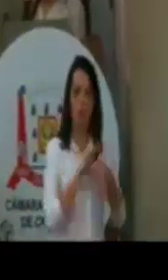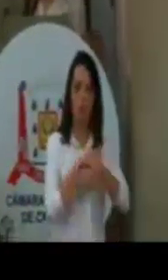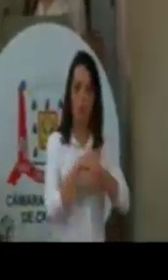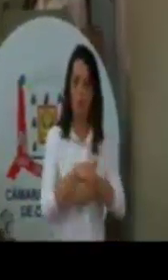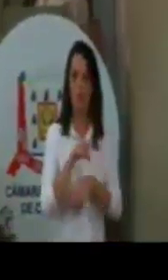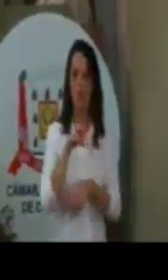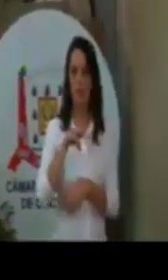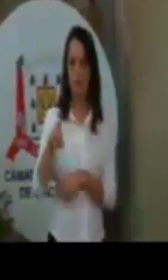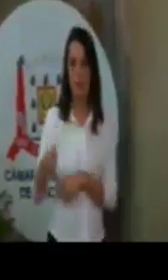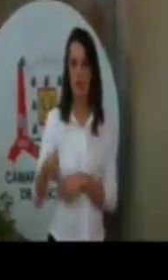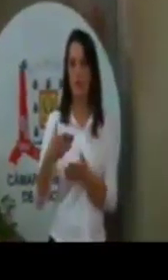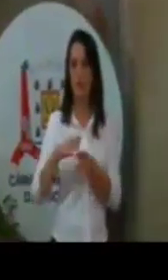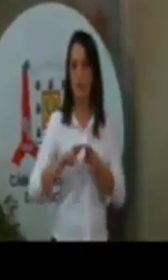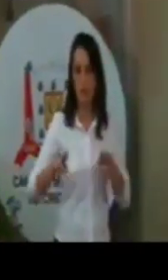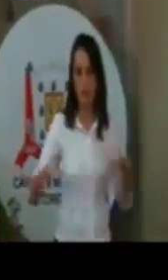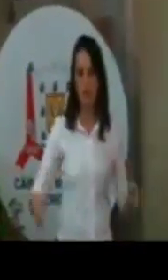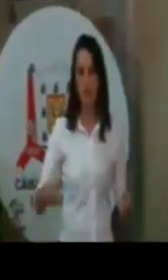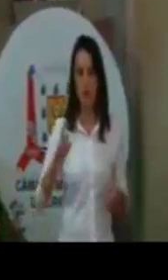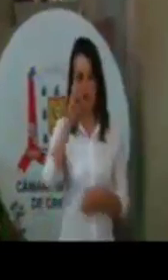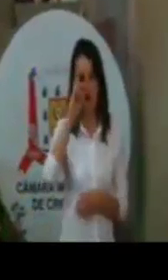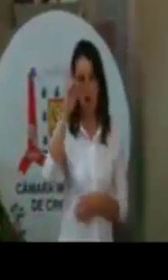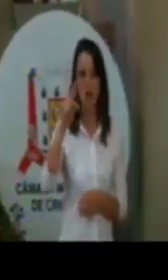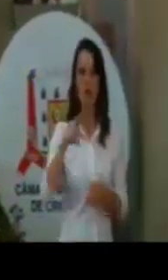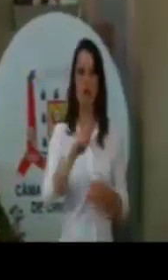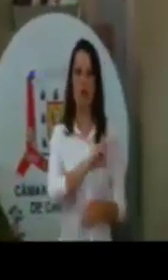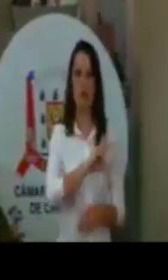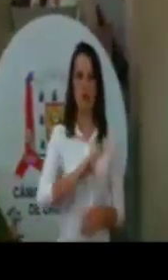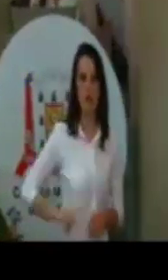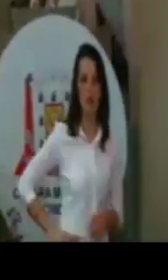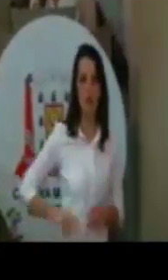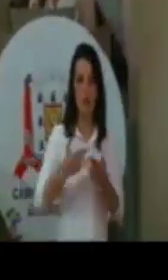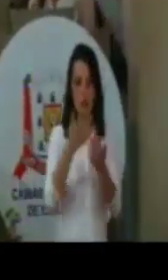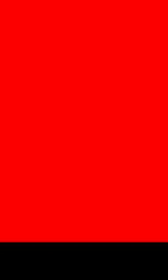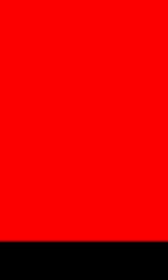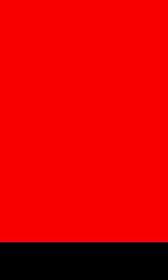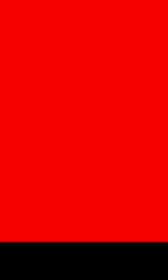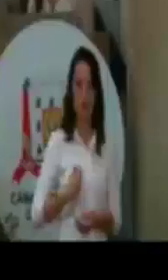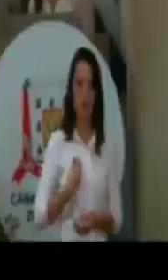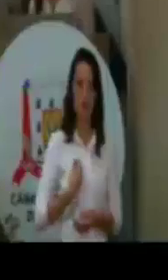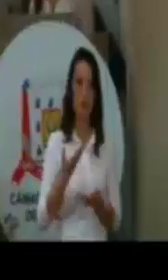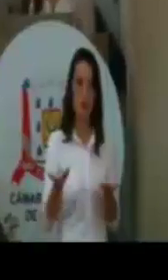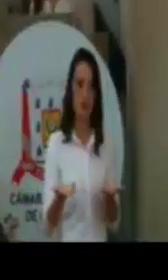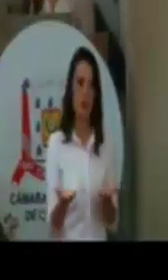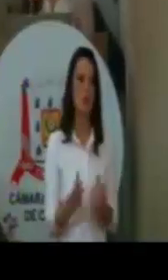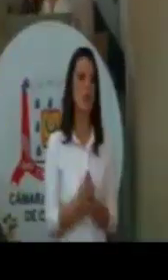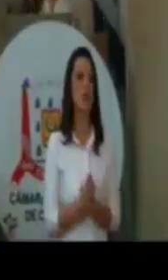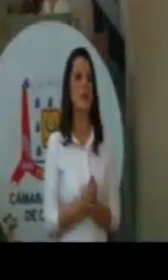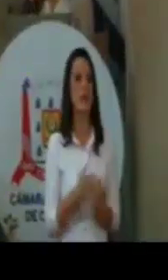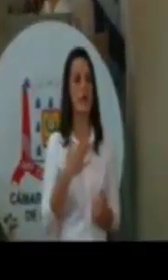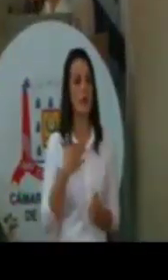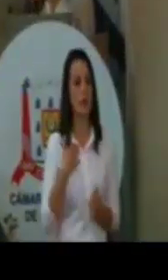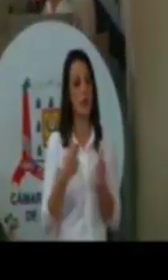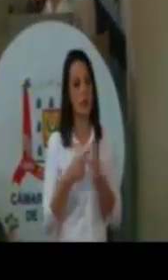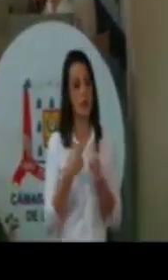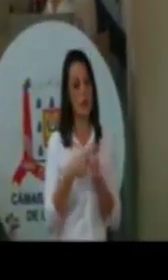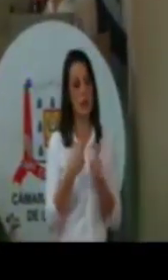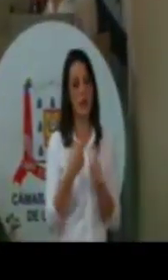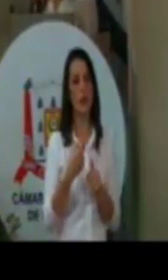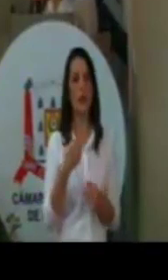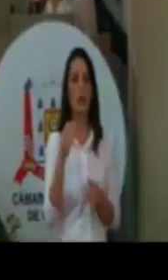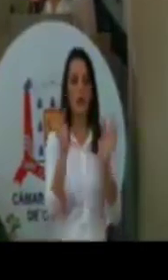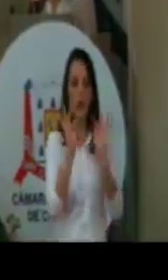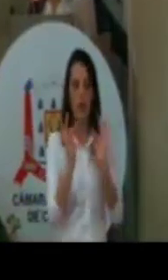Boa noite, senhora presidente, membros da mesa, vereadores, todo o público aqui presente. Primeiramente, gostaria de